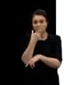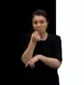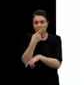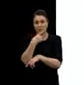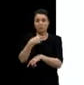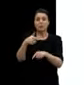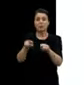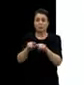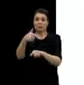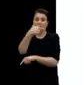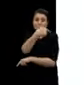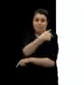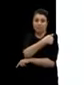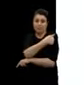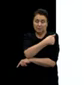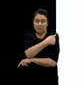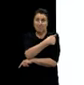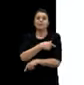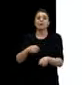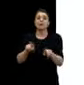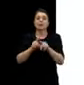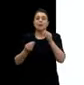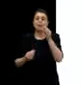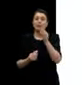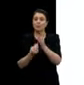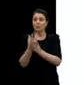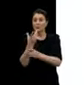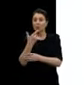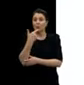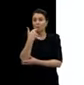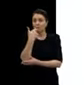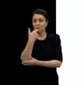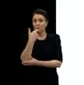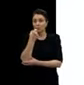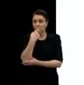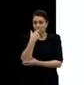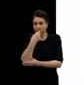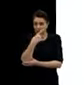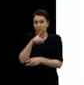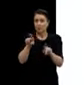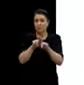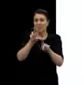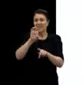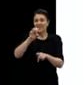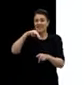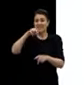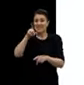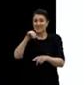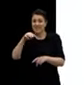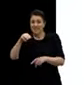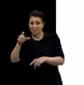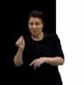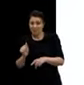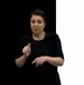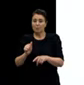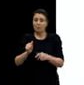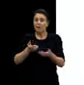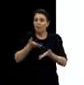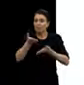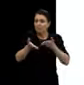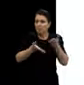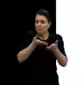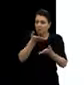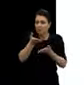vacinas. Para também produção de medicamentos e enzimas, para terapias